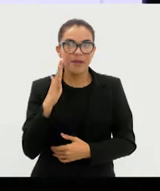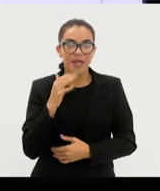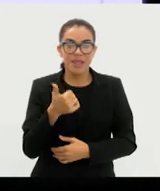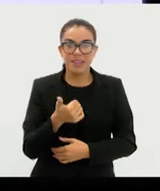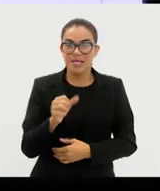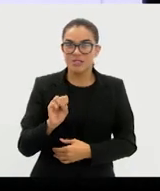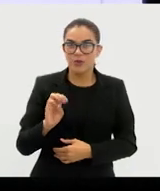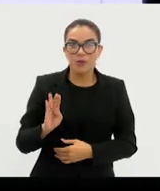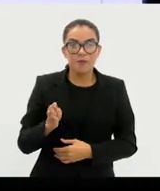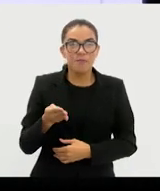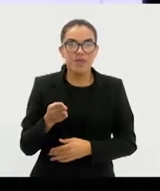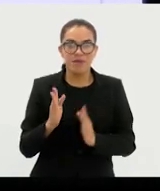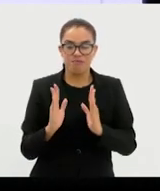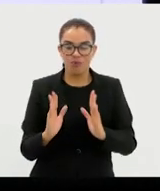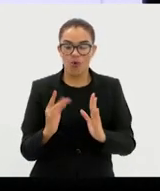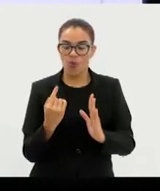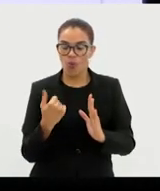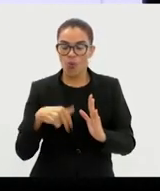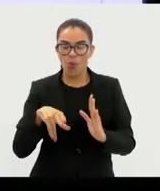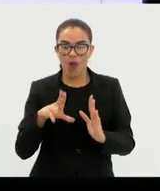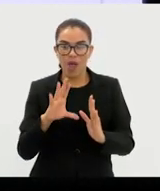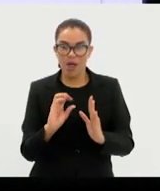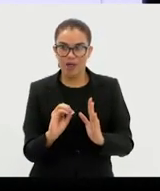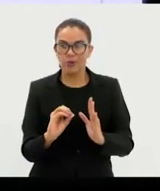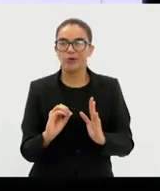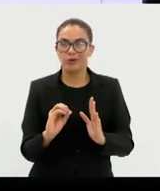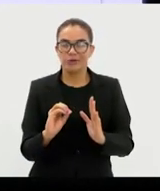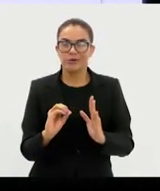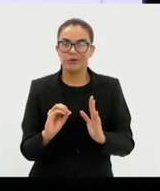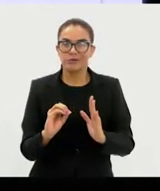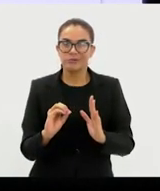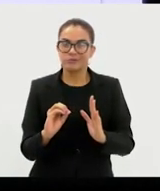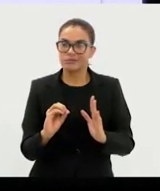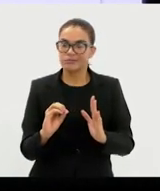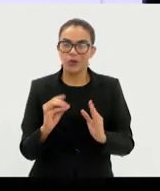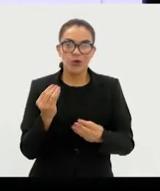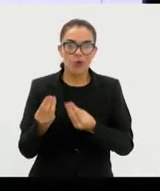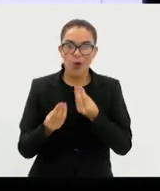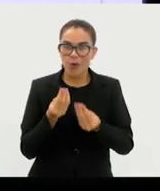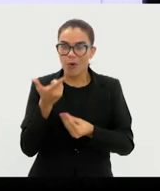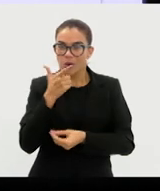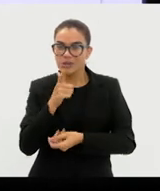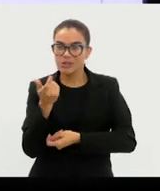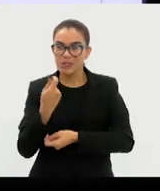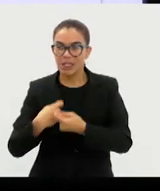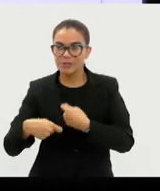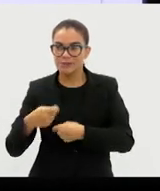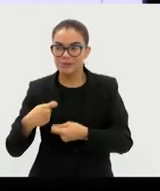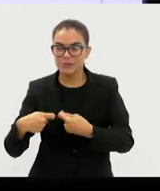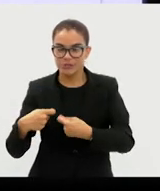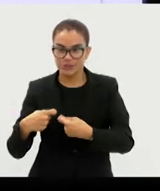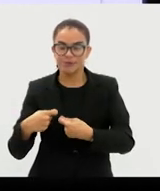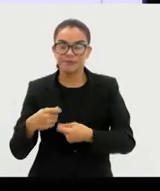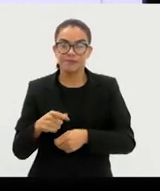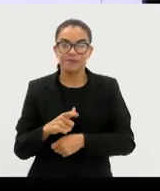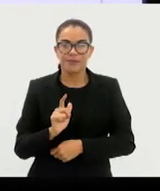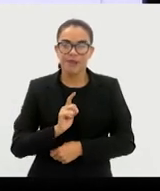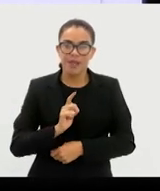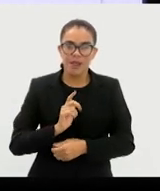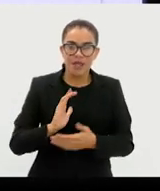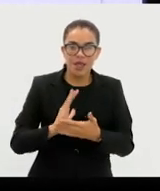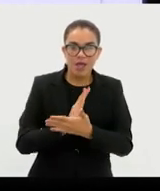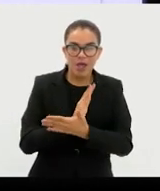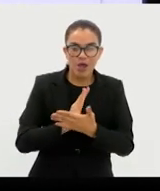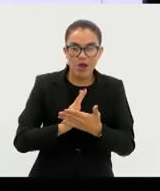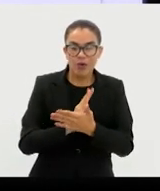bi no ano seja algo administrável. Temos algumas